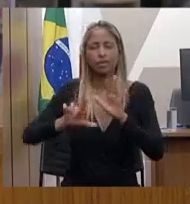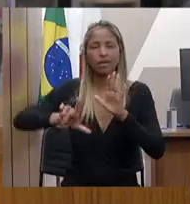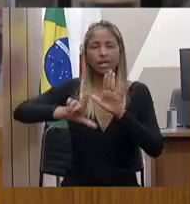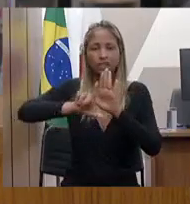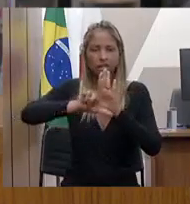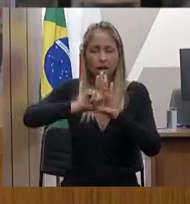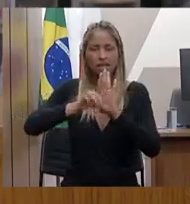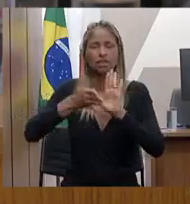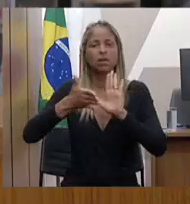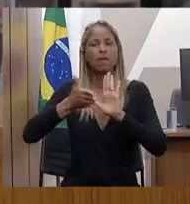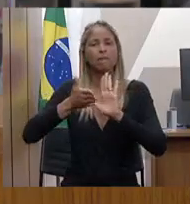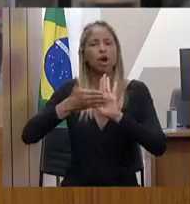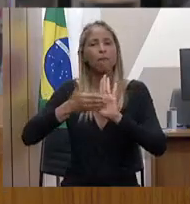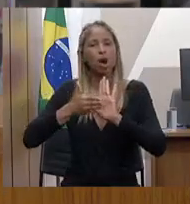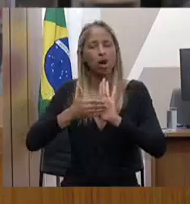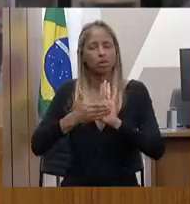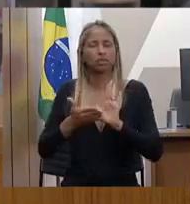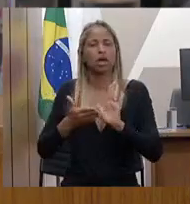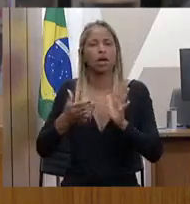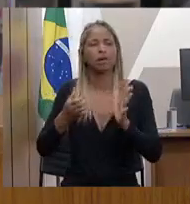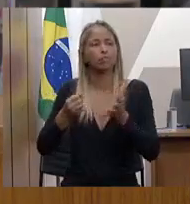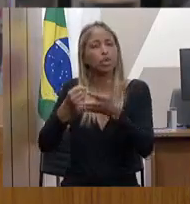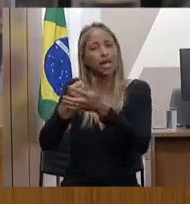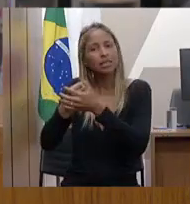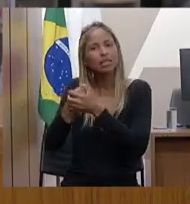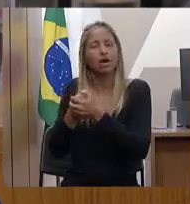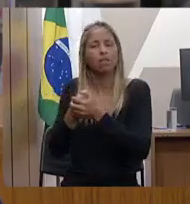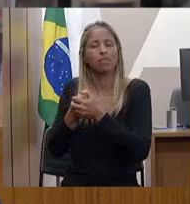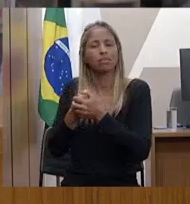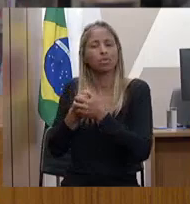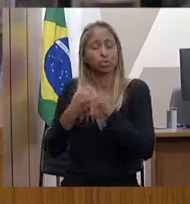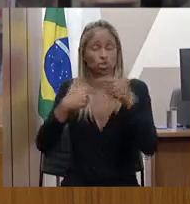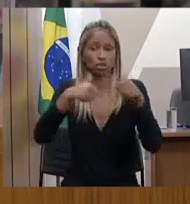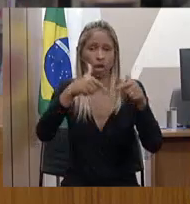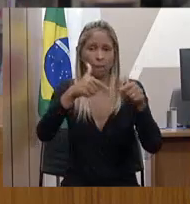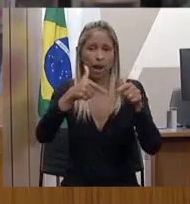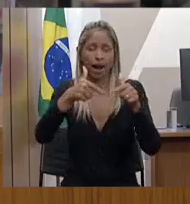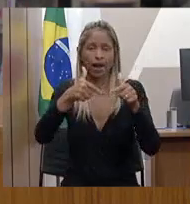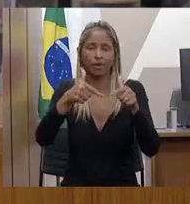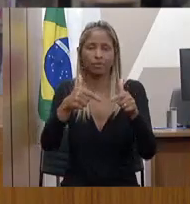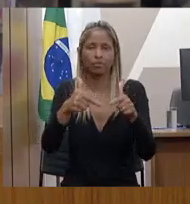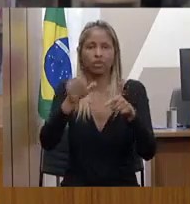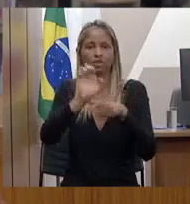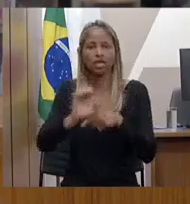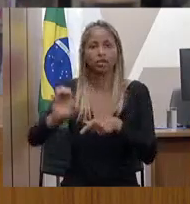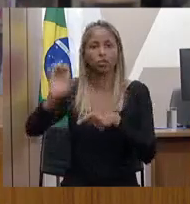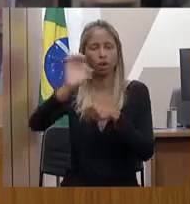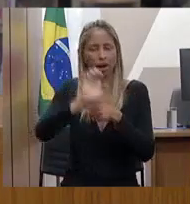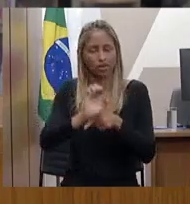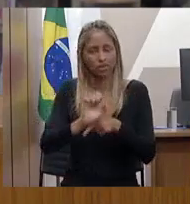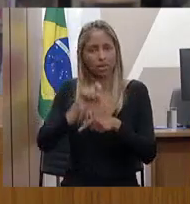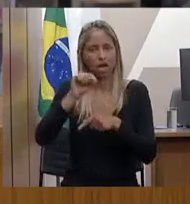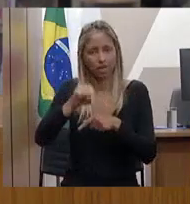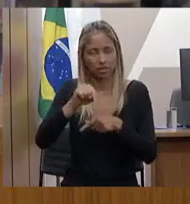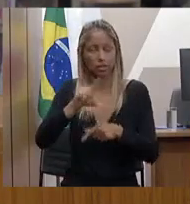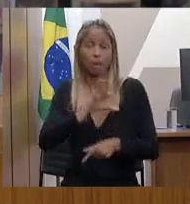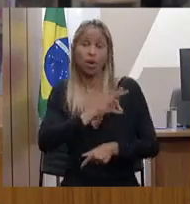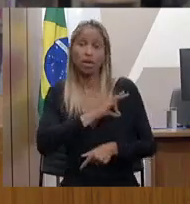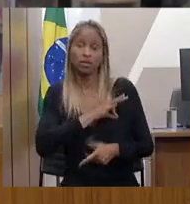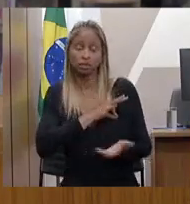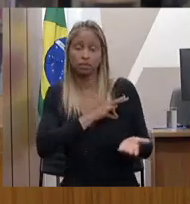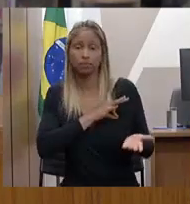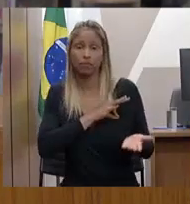lei de propostas né de proteção e melhoria das condições de trabalho dos Servidores estaduais falamos aqui da polícia